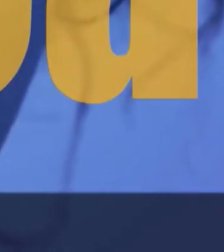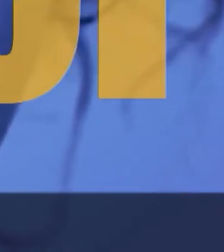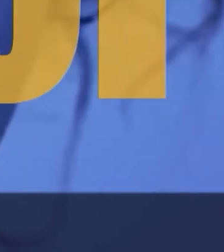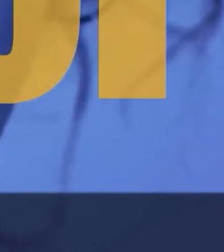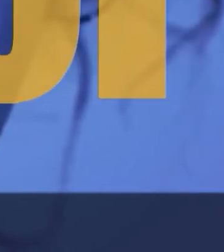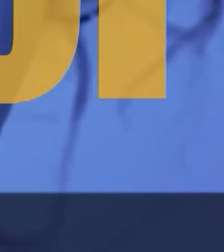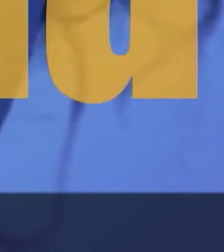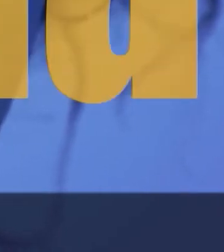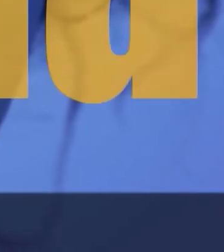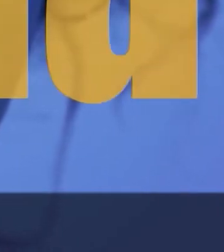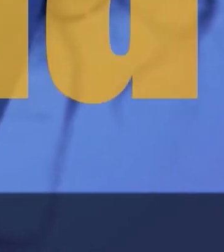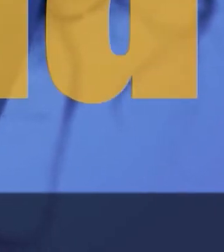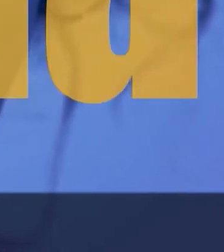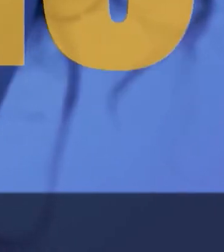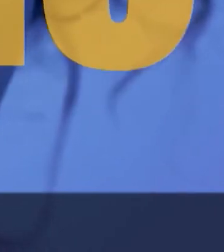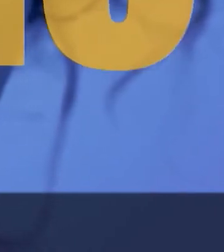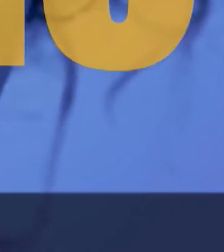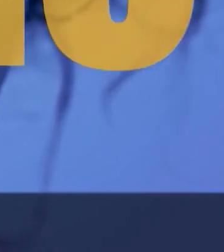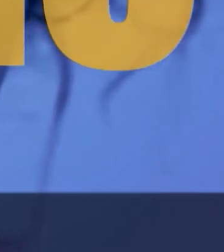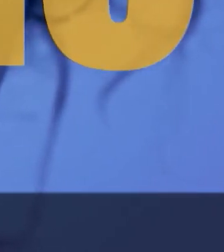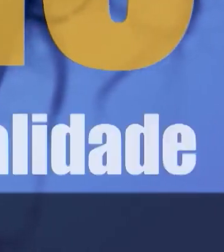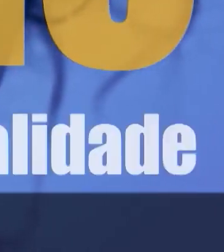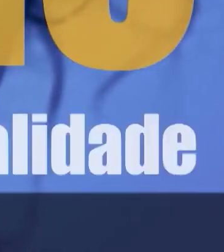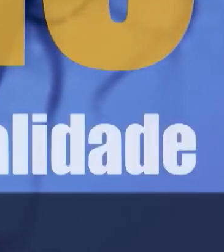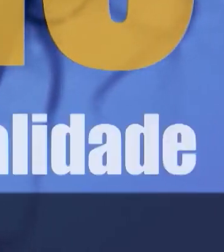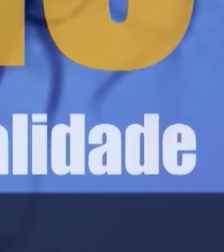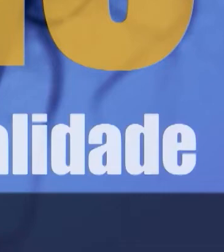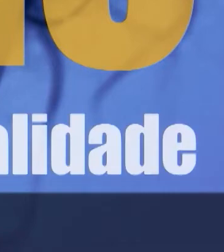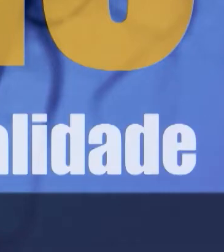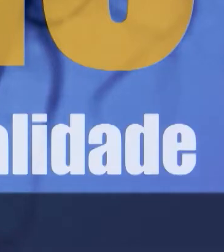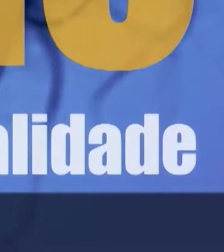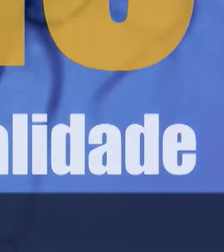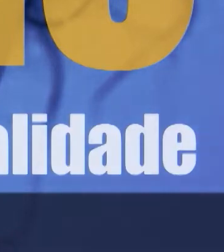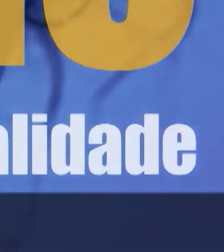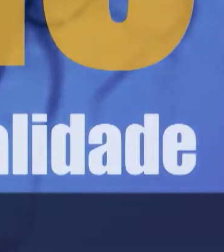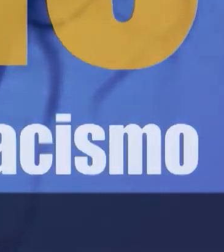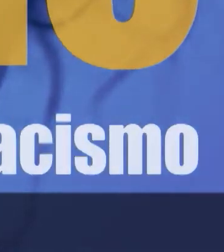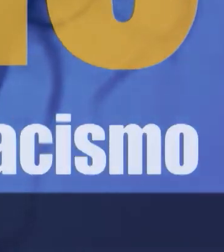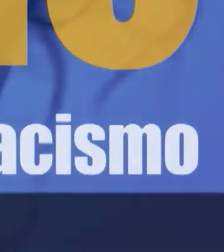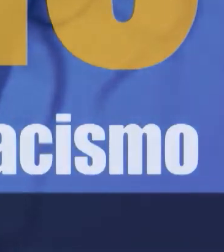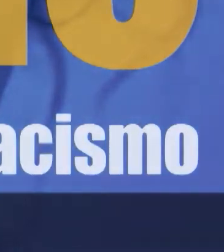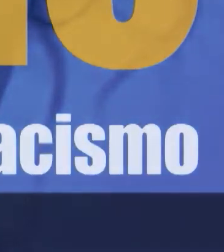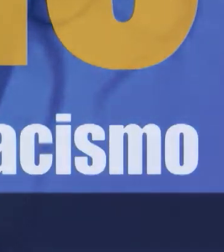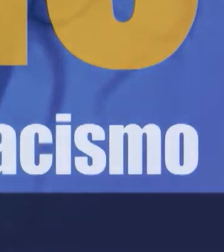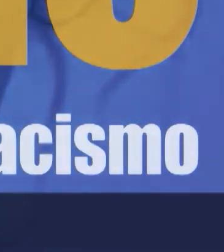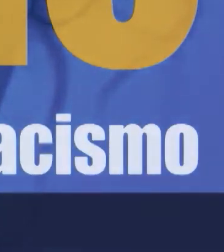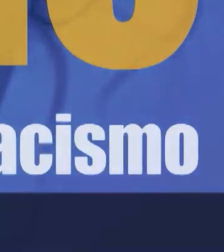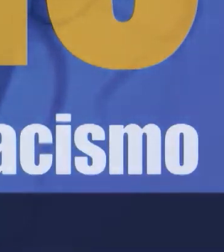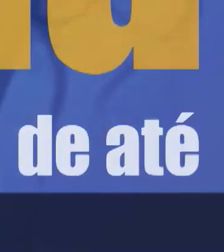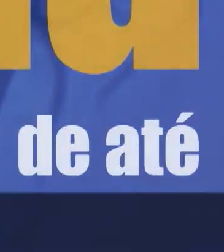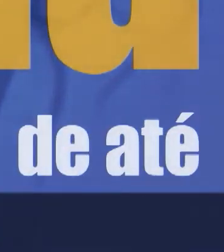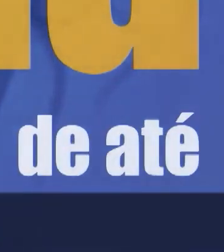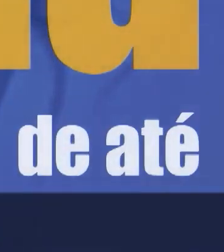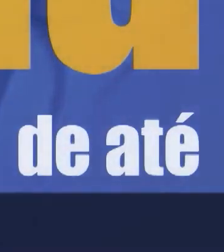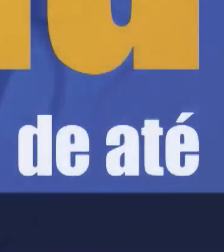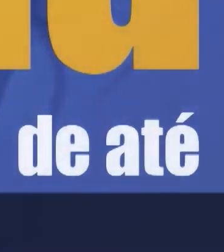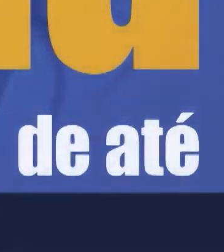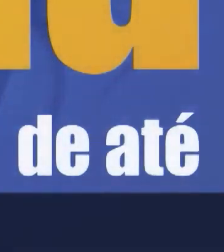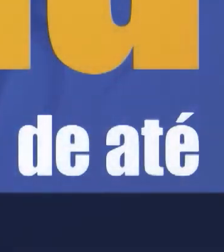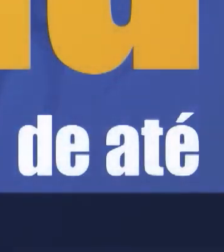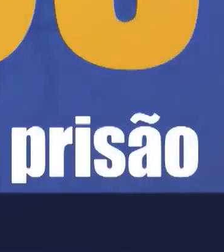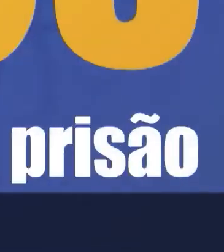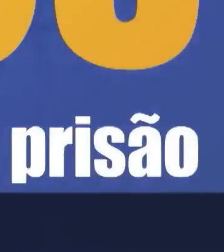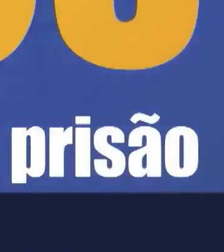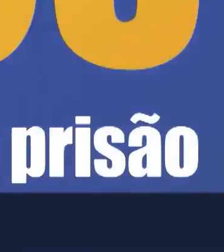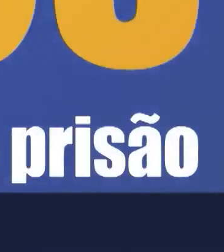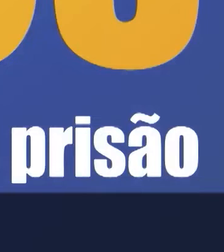raça, cor, etnia, religião ou nacionalidade é crime de racismo e a pena pode